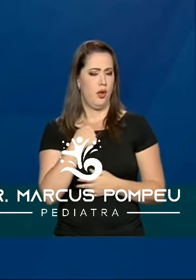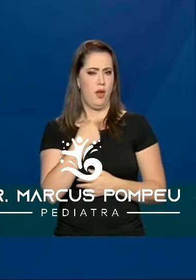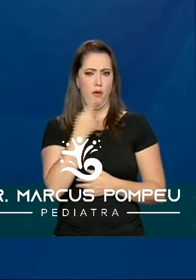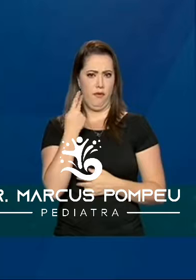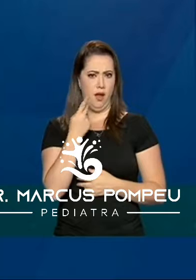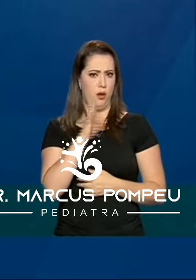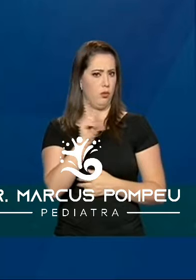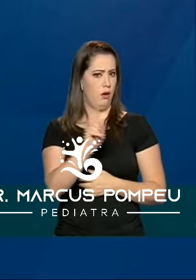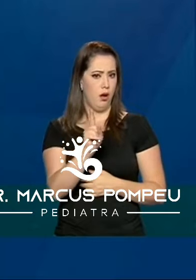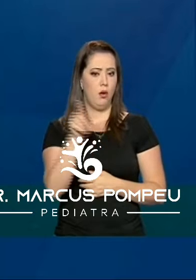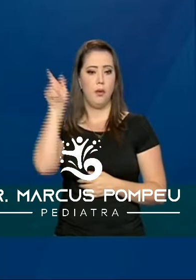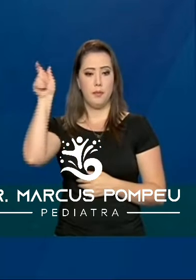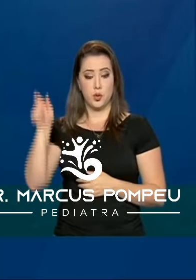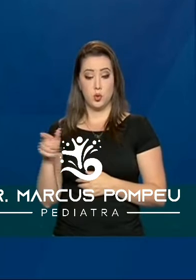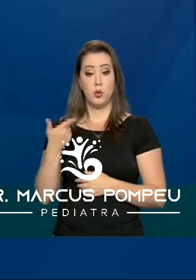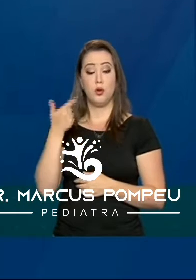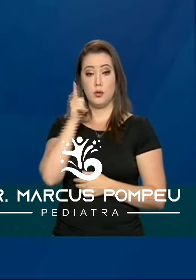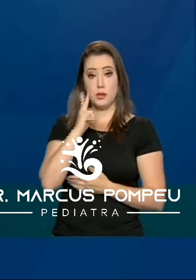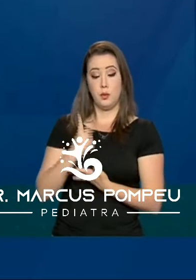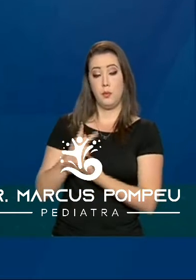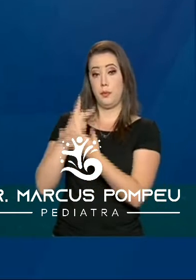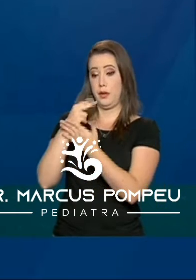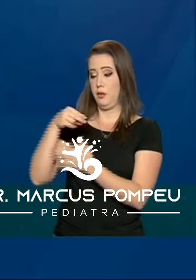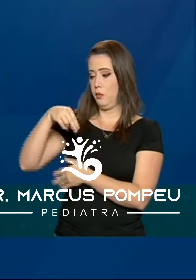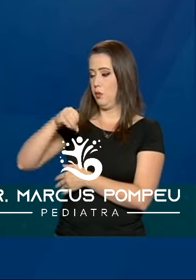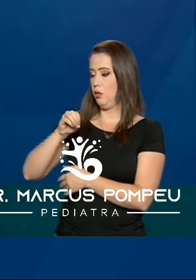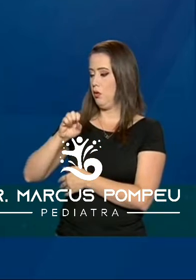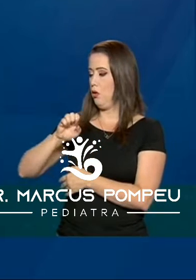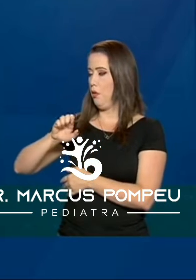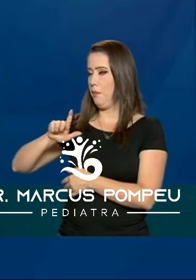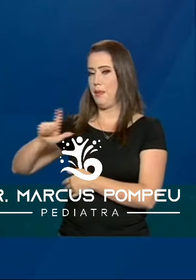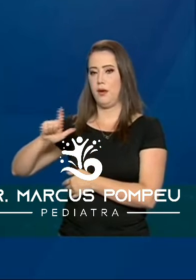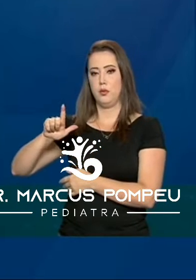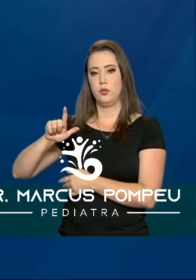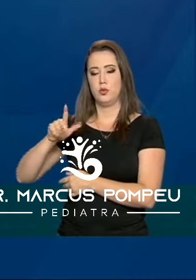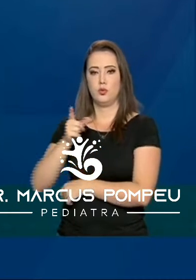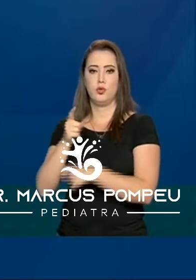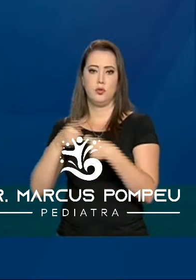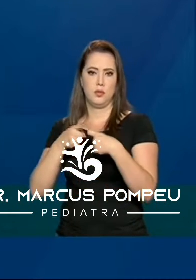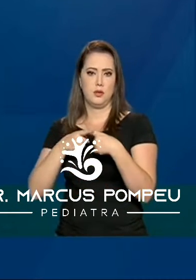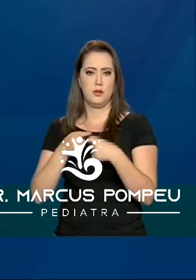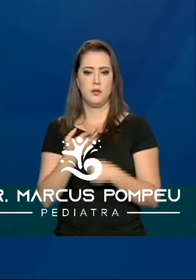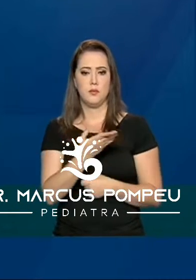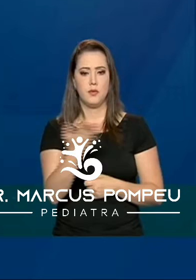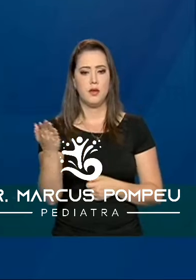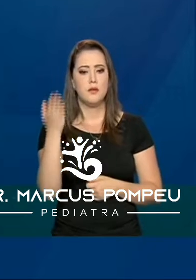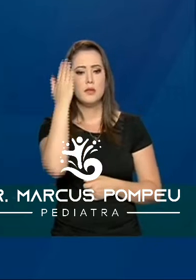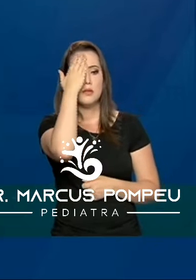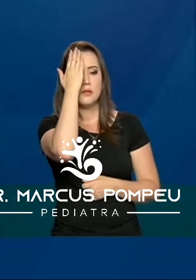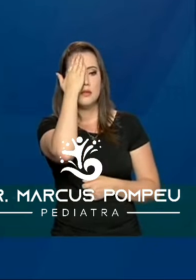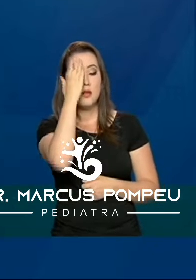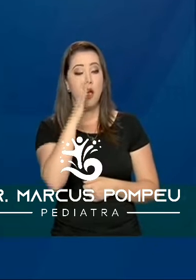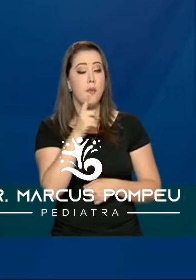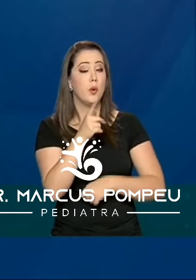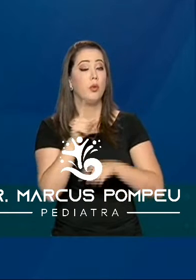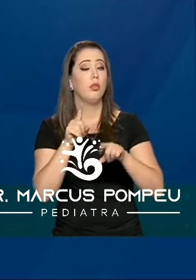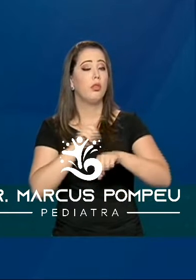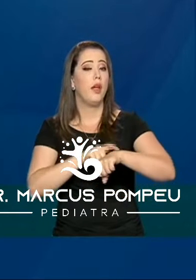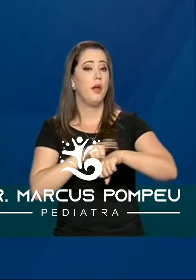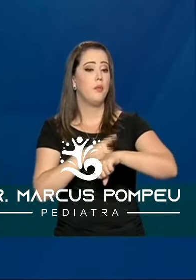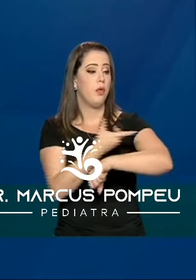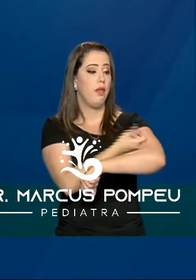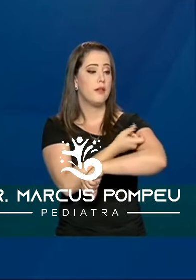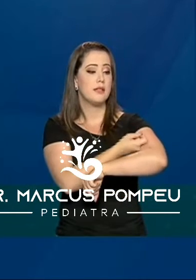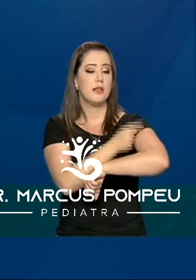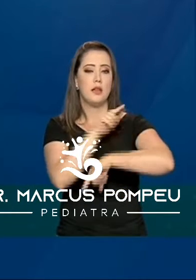Montagnier, Prêmio Nobel de Medicina. Você sabe quanto tempo a spike fica circulando depois que você injeta? O pessoal